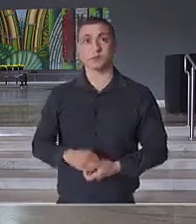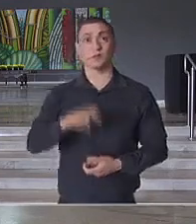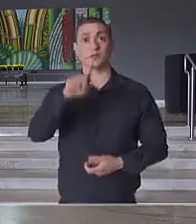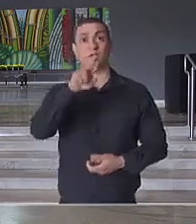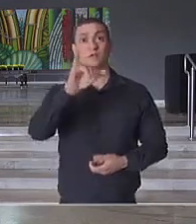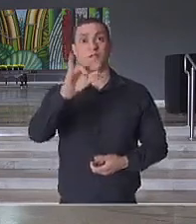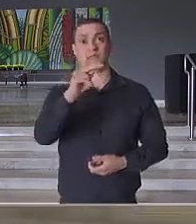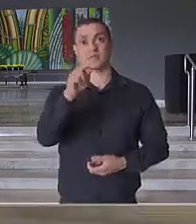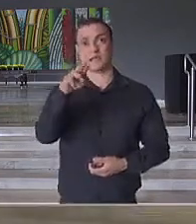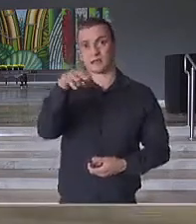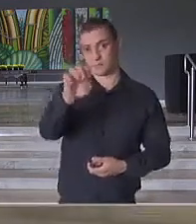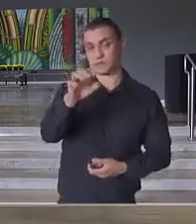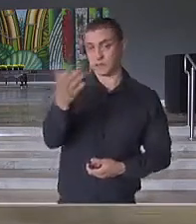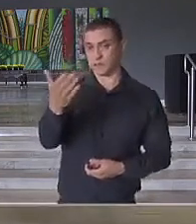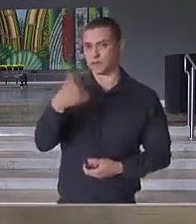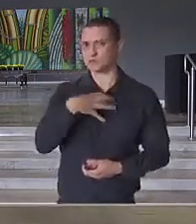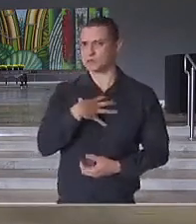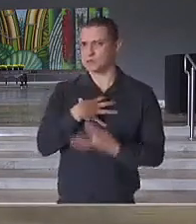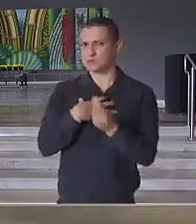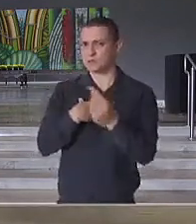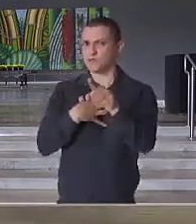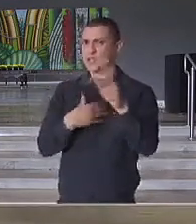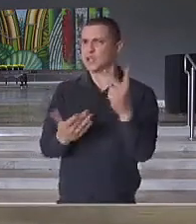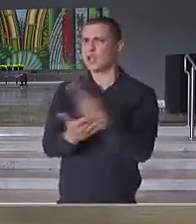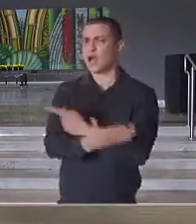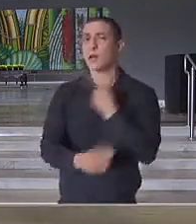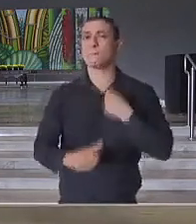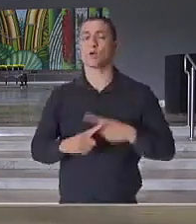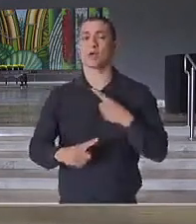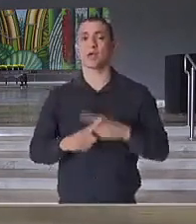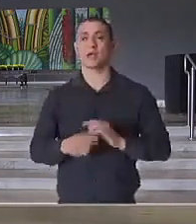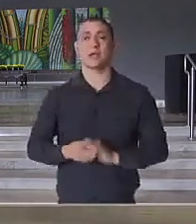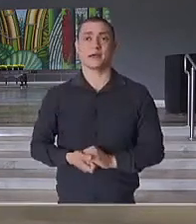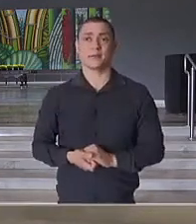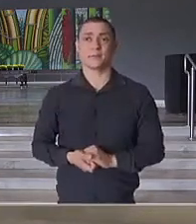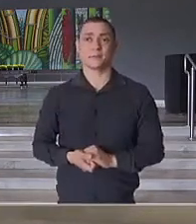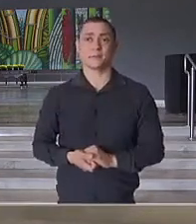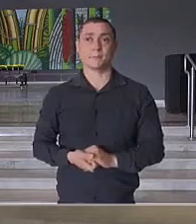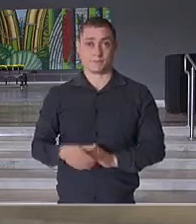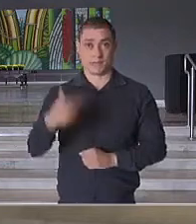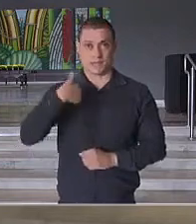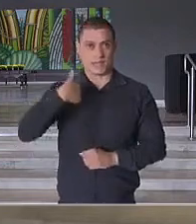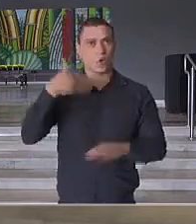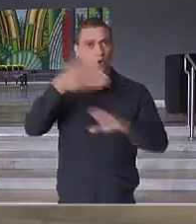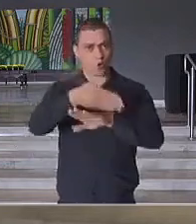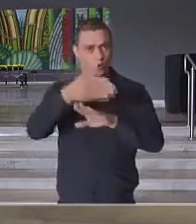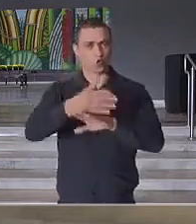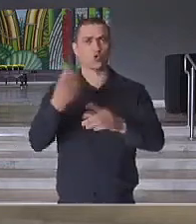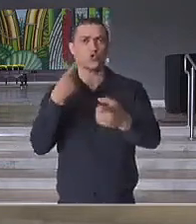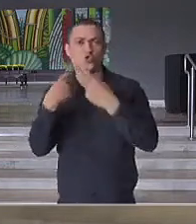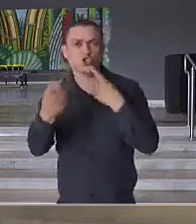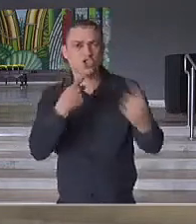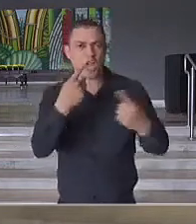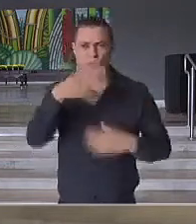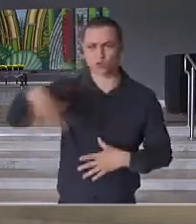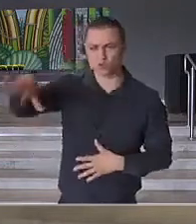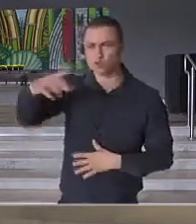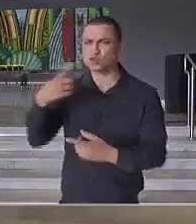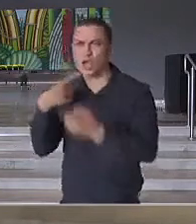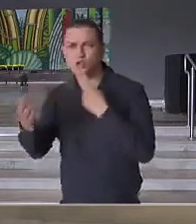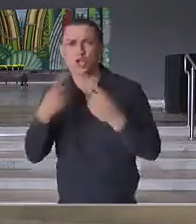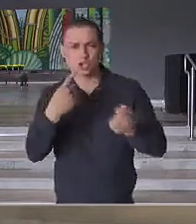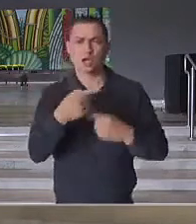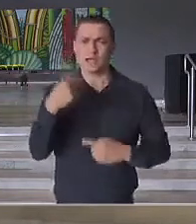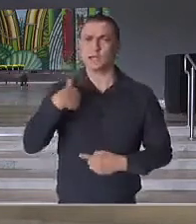queria também dizer que eu sinto que você está equivocado, porque eu participei de todo o diálogo com todos os setores e